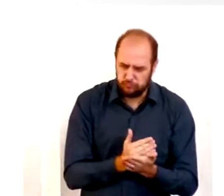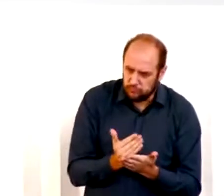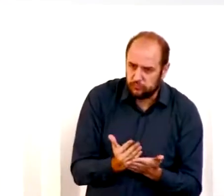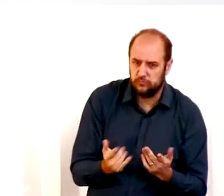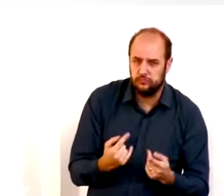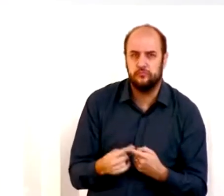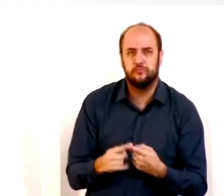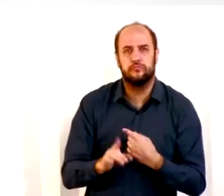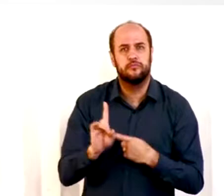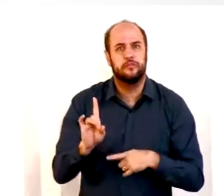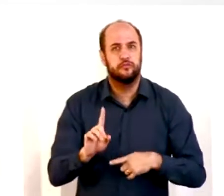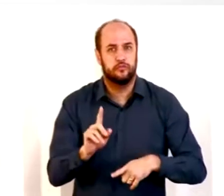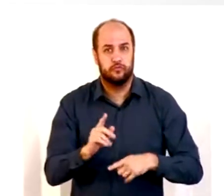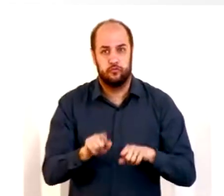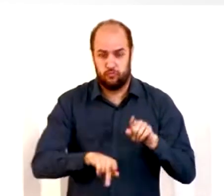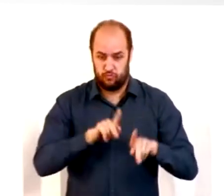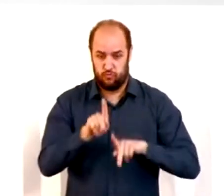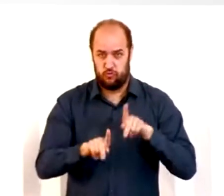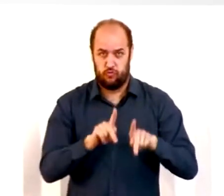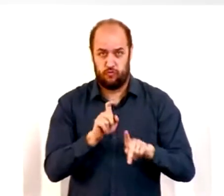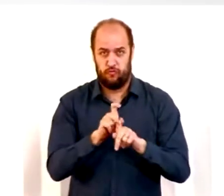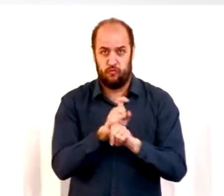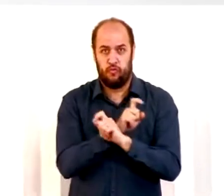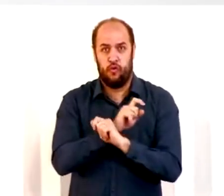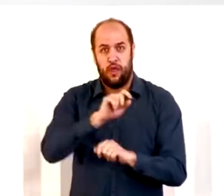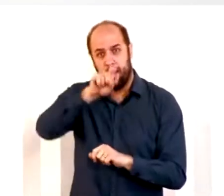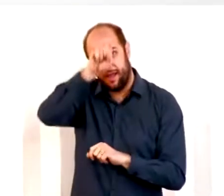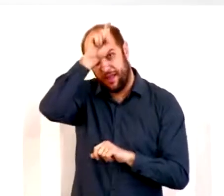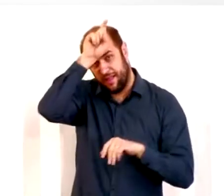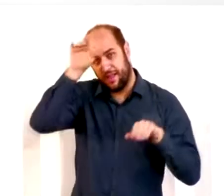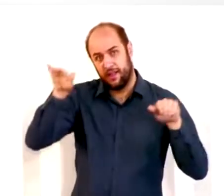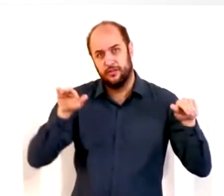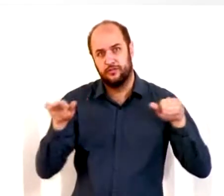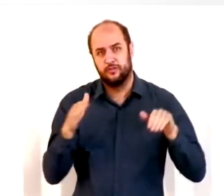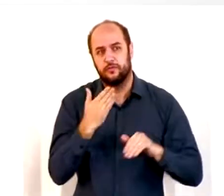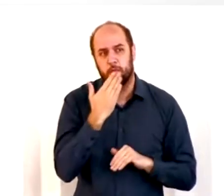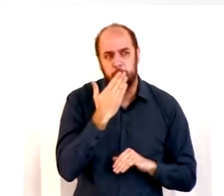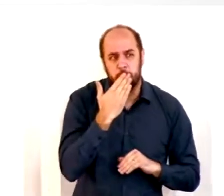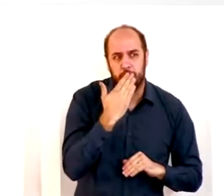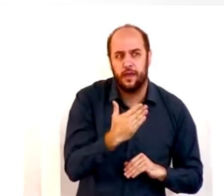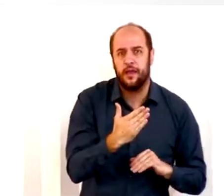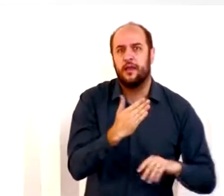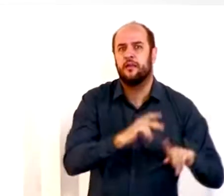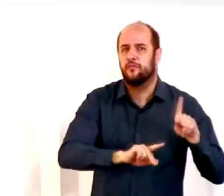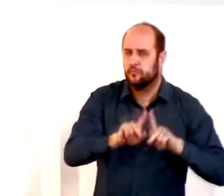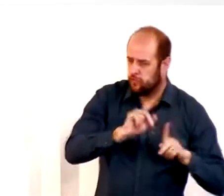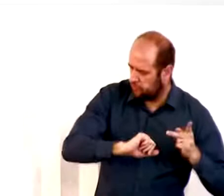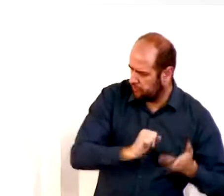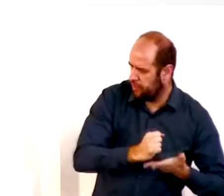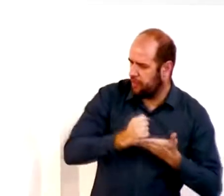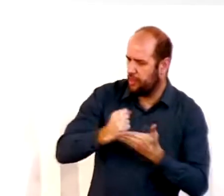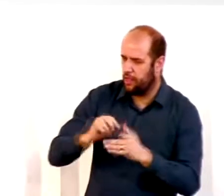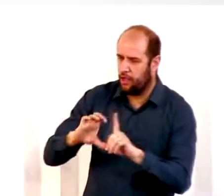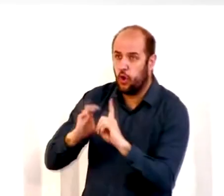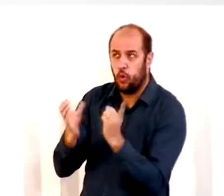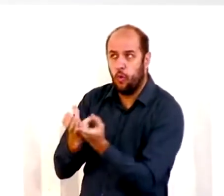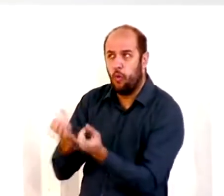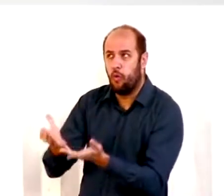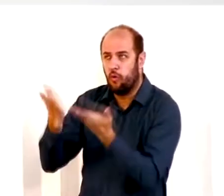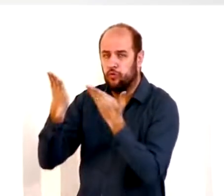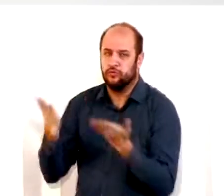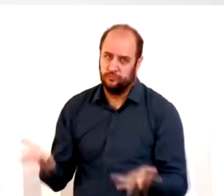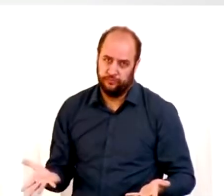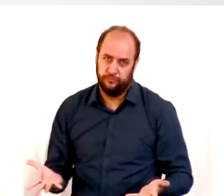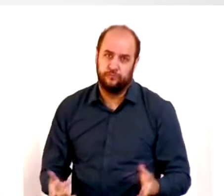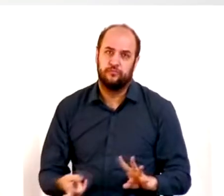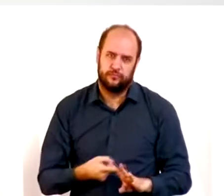Deus liberta o povo do Egito, ele pede que Moisés leve esse povo para prestar-lhe culto. Então, nós temos